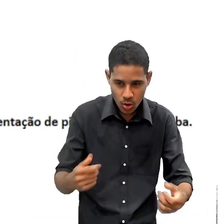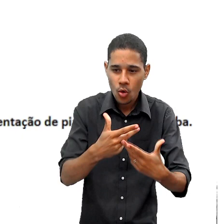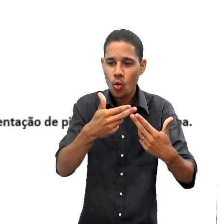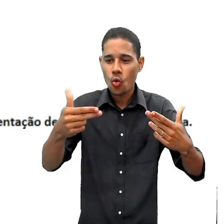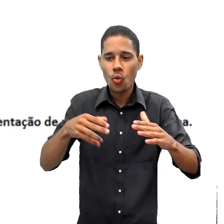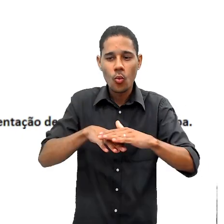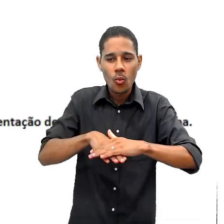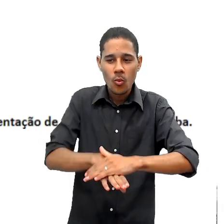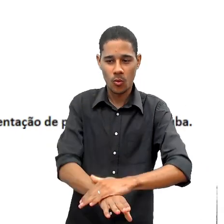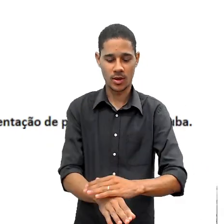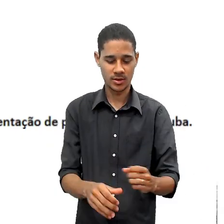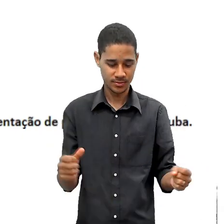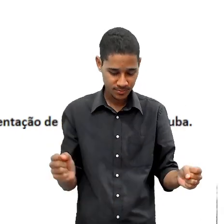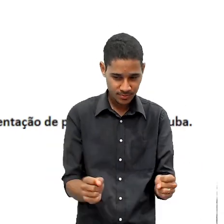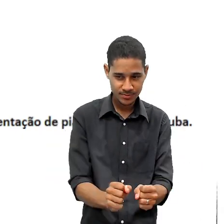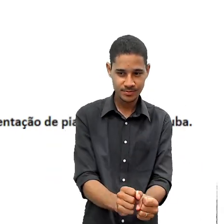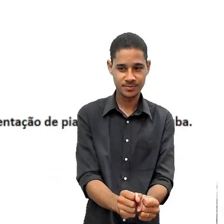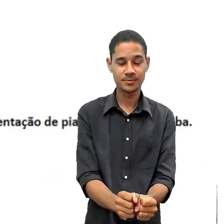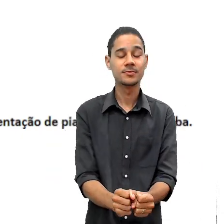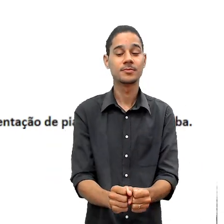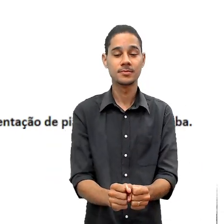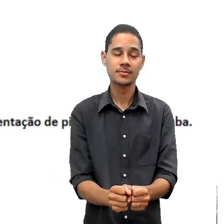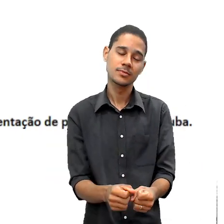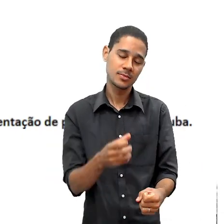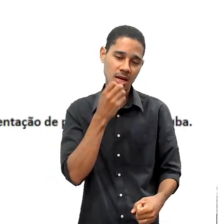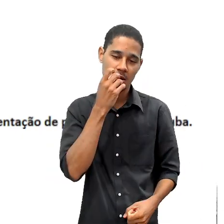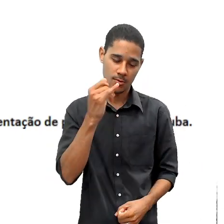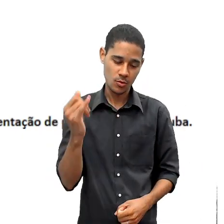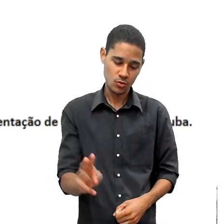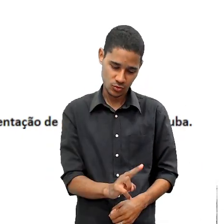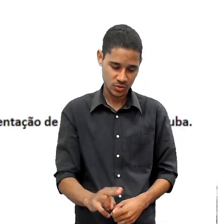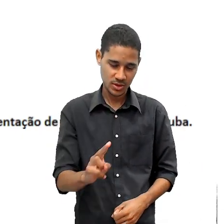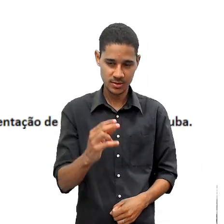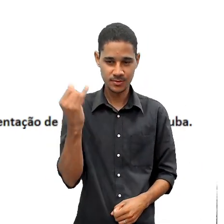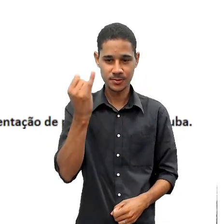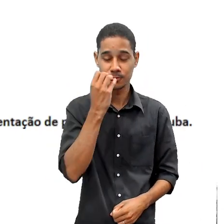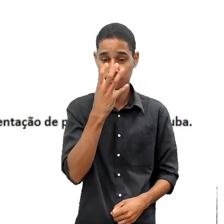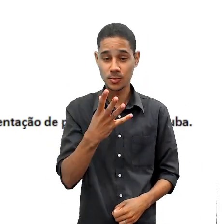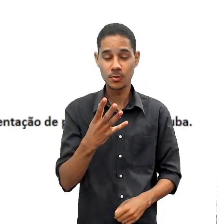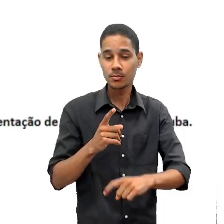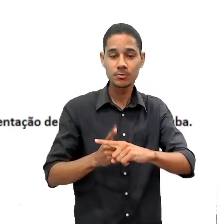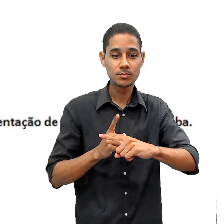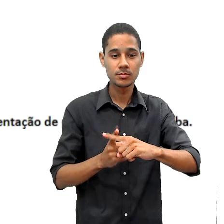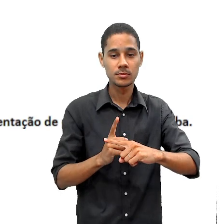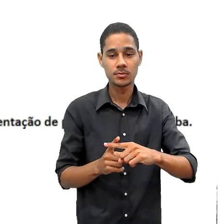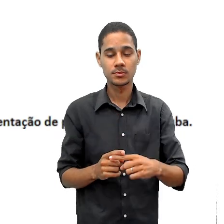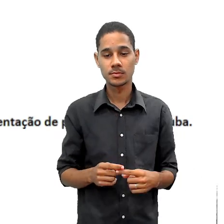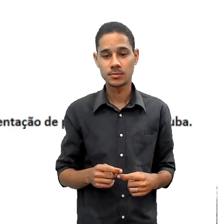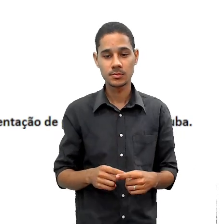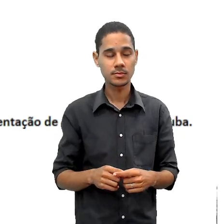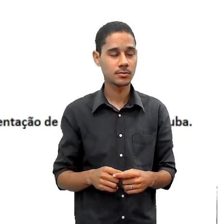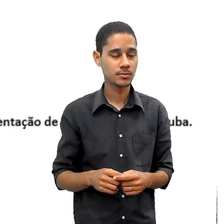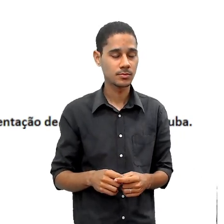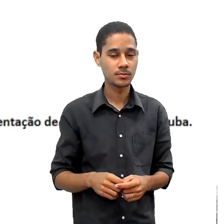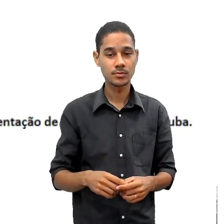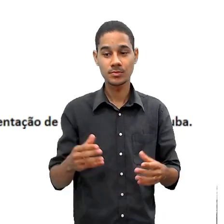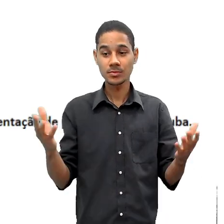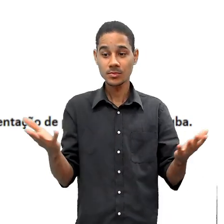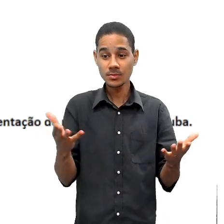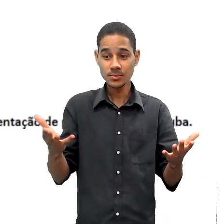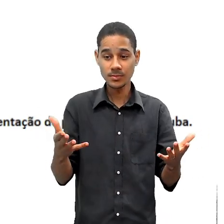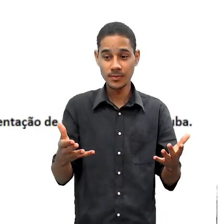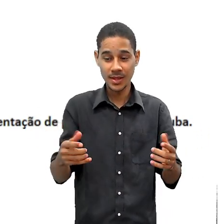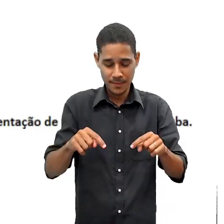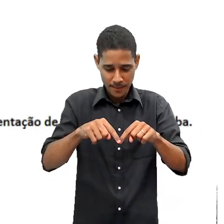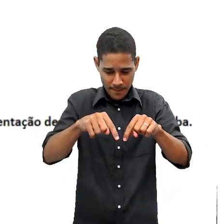muito comum esse tipo de coisa. E é sempre muito bom você aproveitar esse tipo de espaço, porque hoje em dia, nós temos espaços